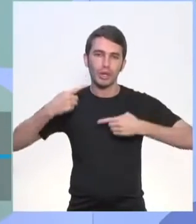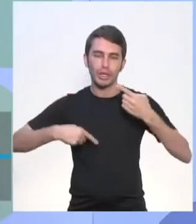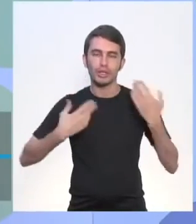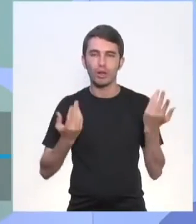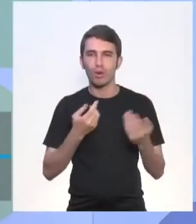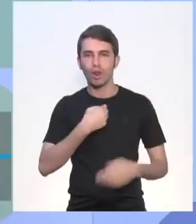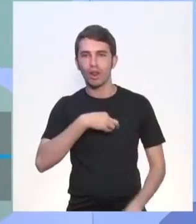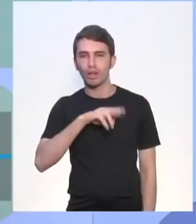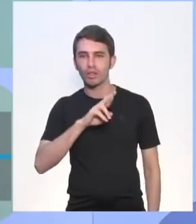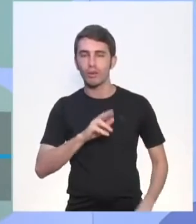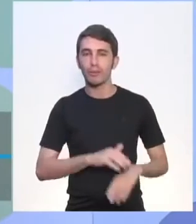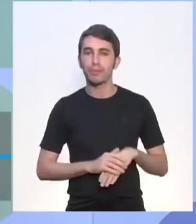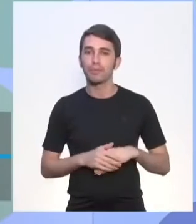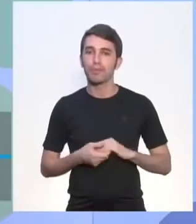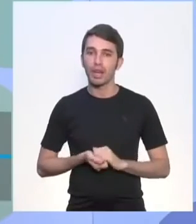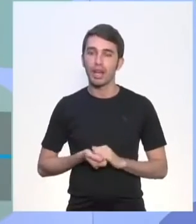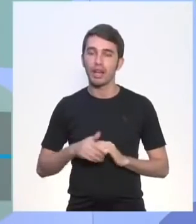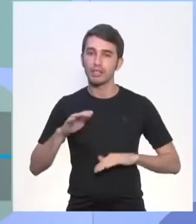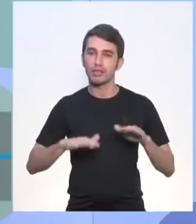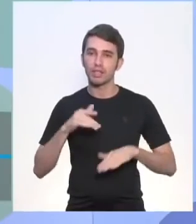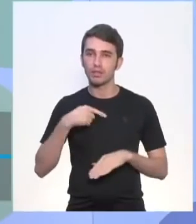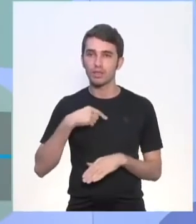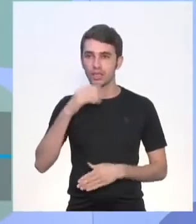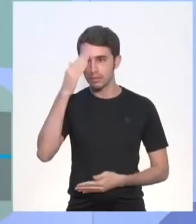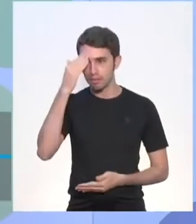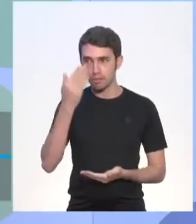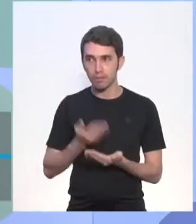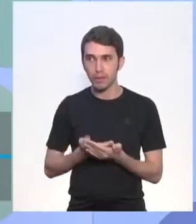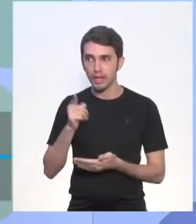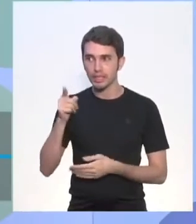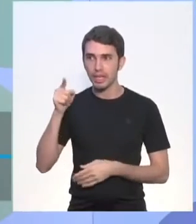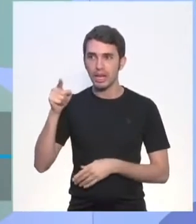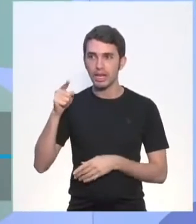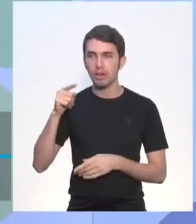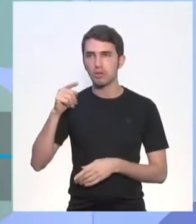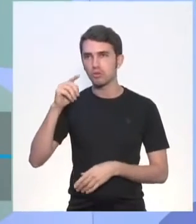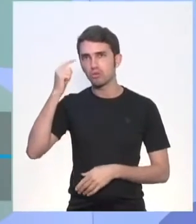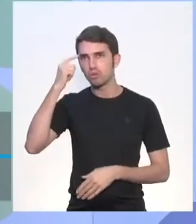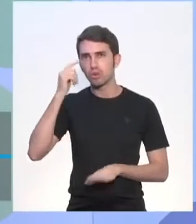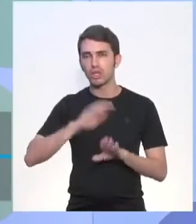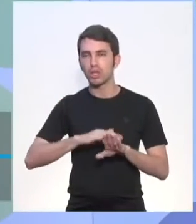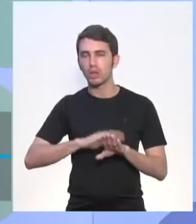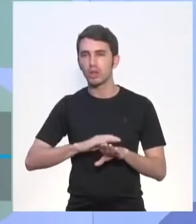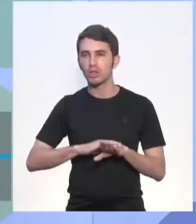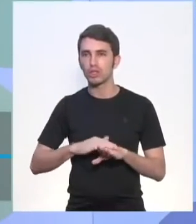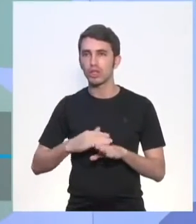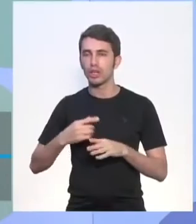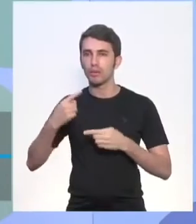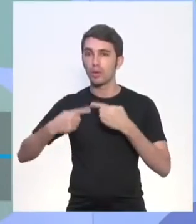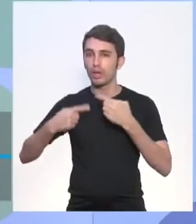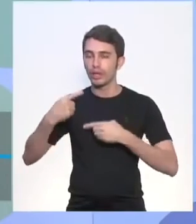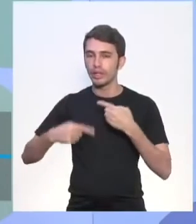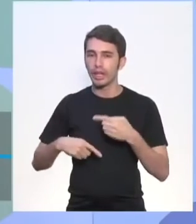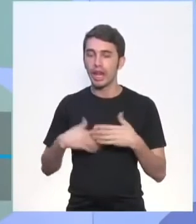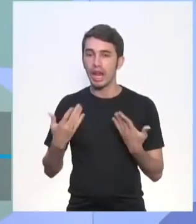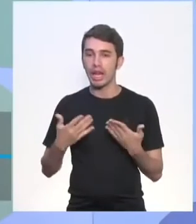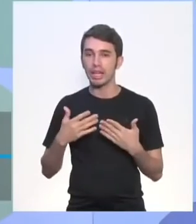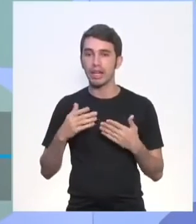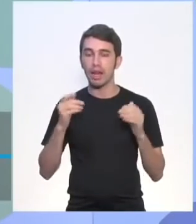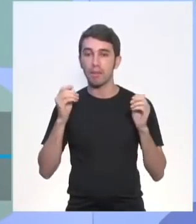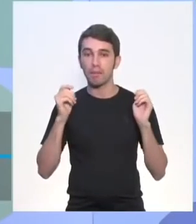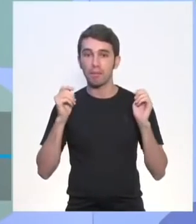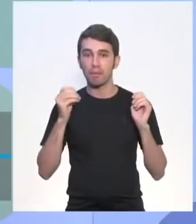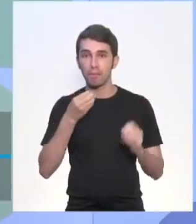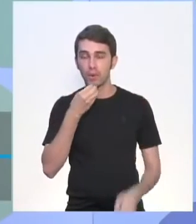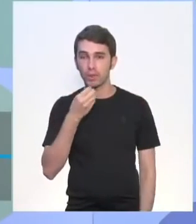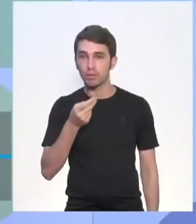ou você tem uma determinada ideologia que você já segue. Aí, quando você vê alguma mensagem que tem a ver com aquilo, a possibilidade de você não ser um investigador e